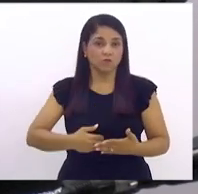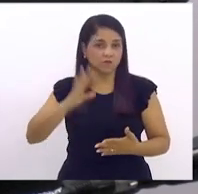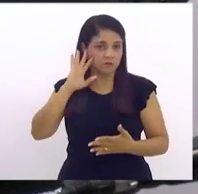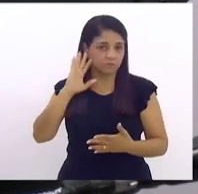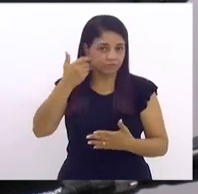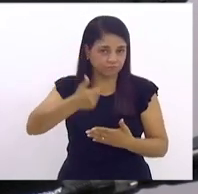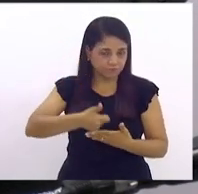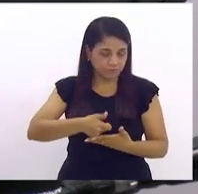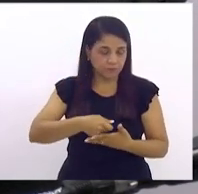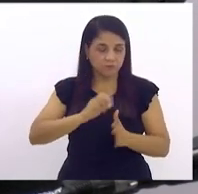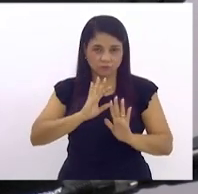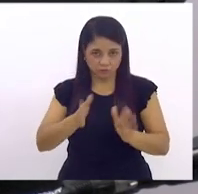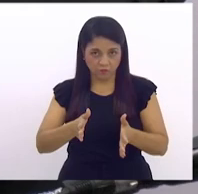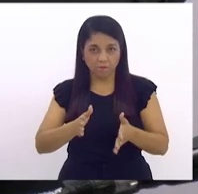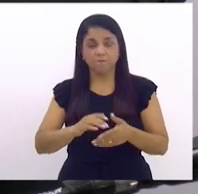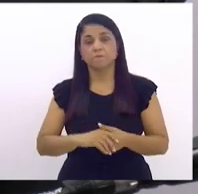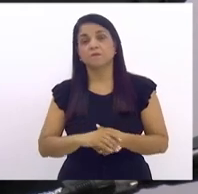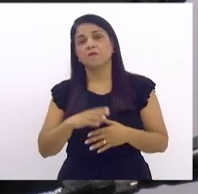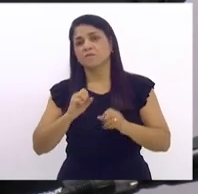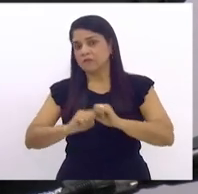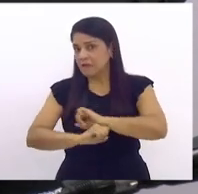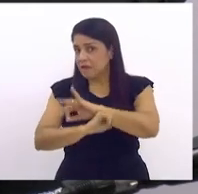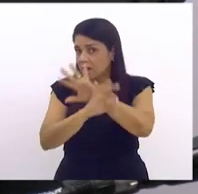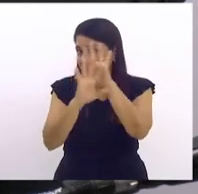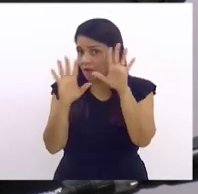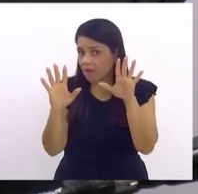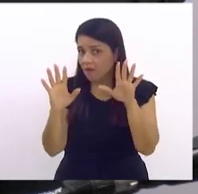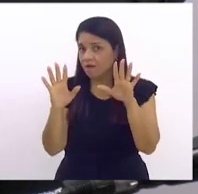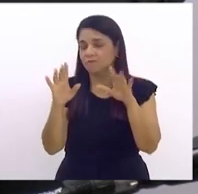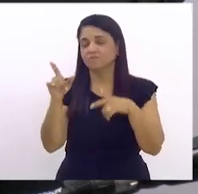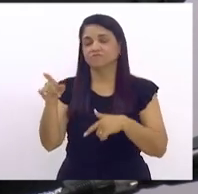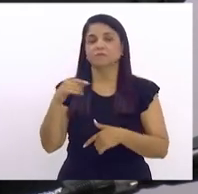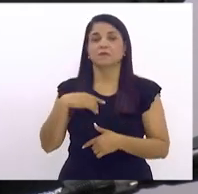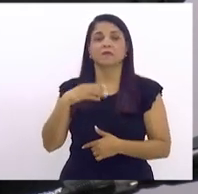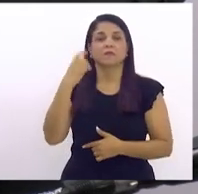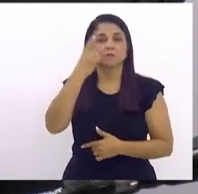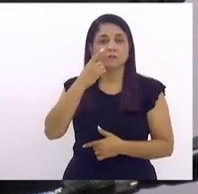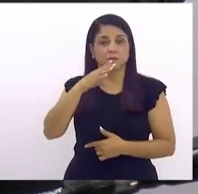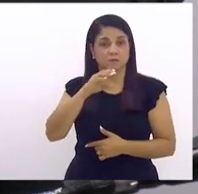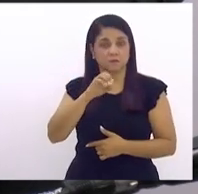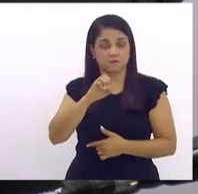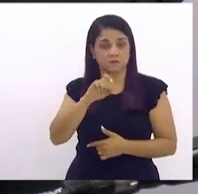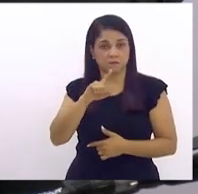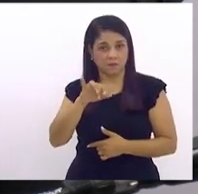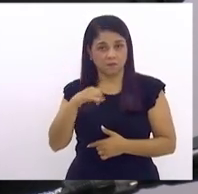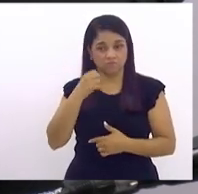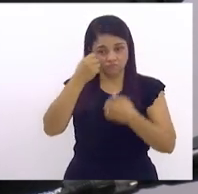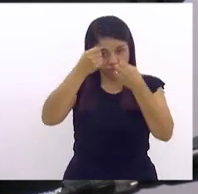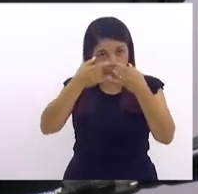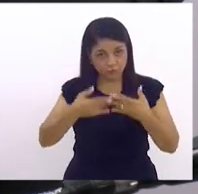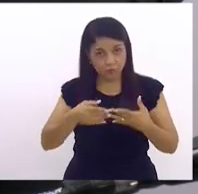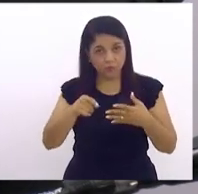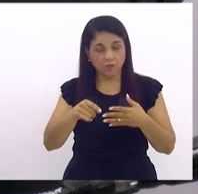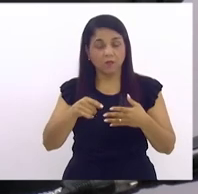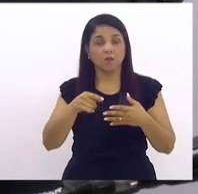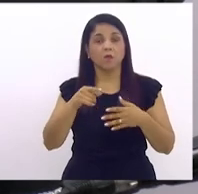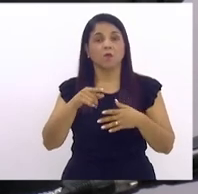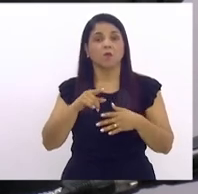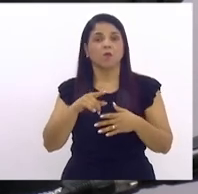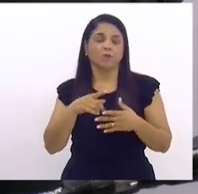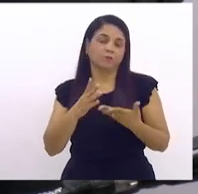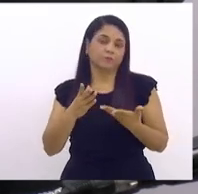reimplementação. Agora, fica claro, bem disse a deputada Célia, que o mérito dos autores ele não é perdido se é